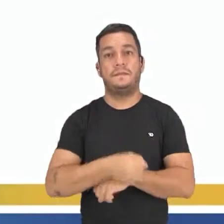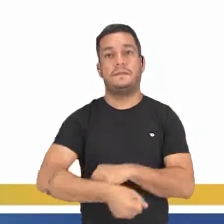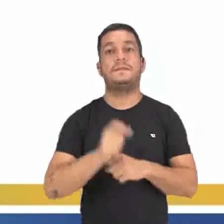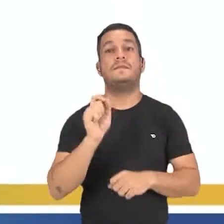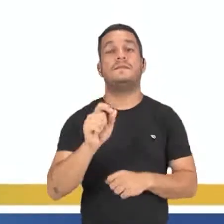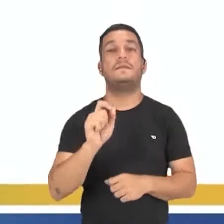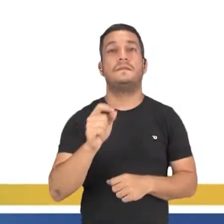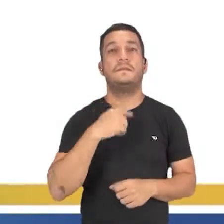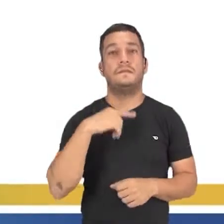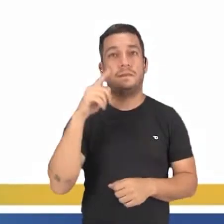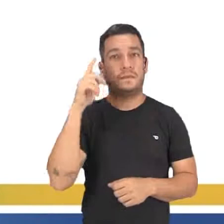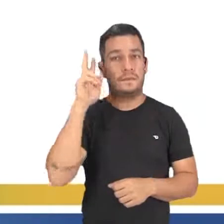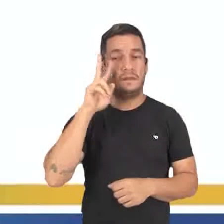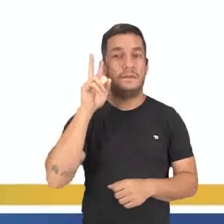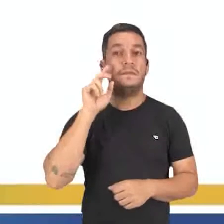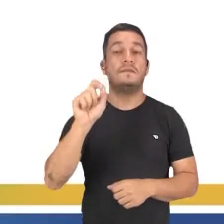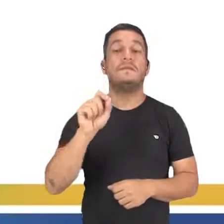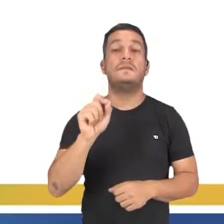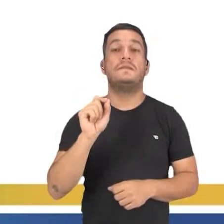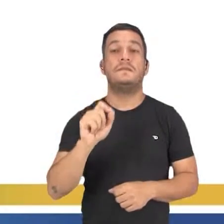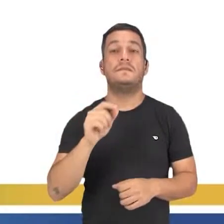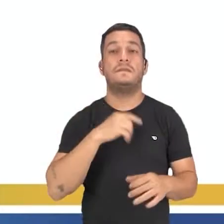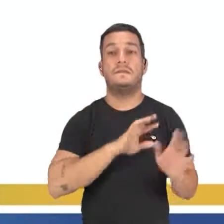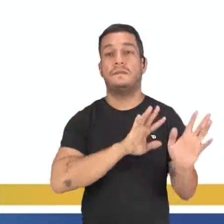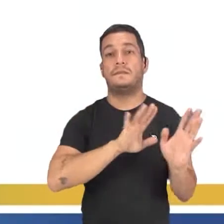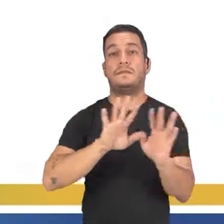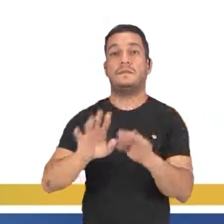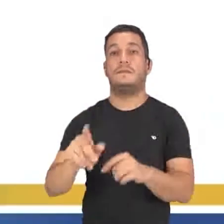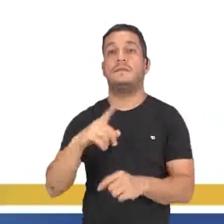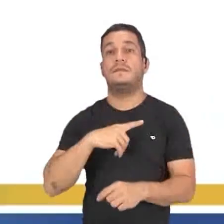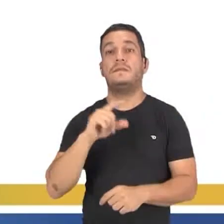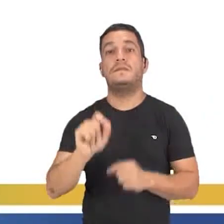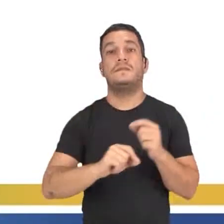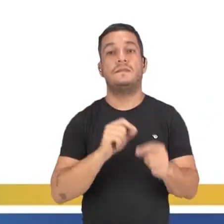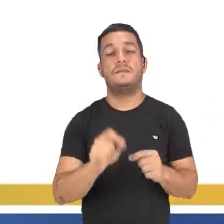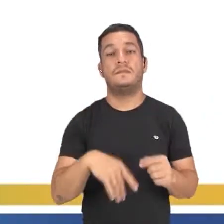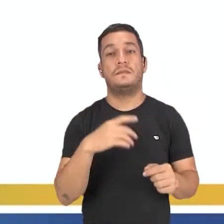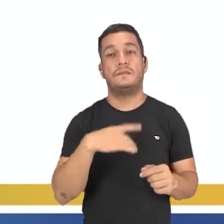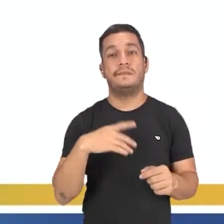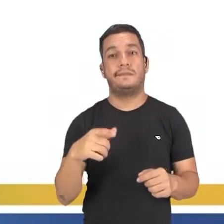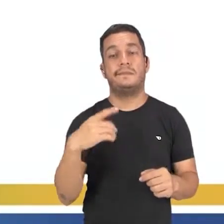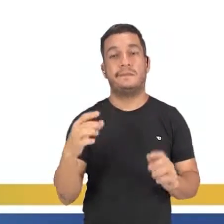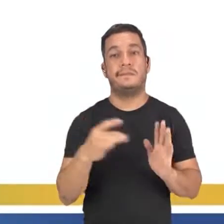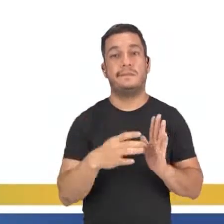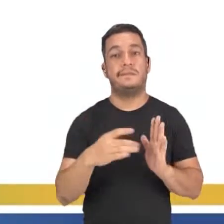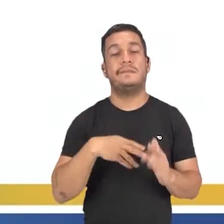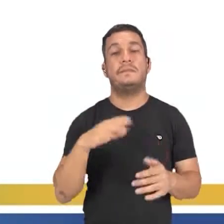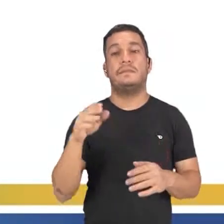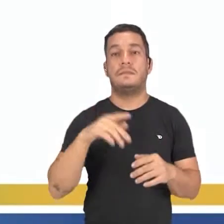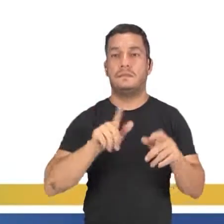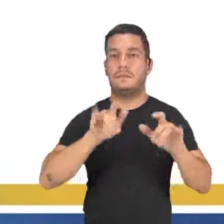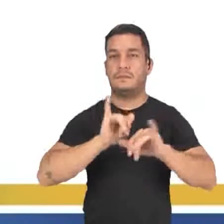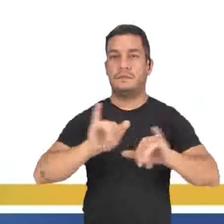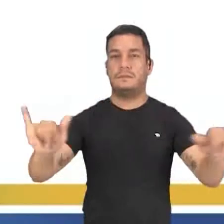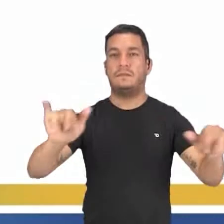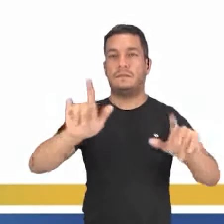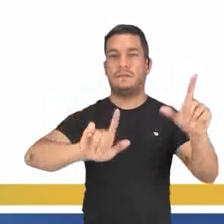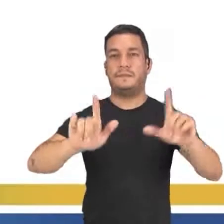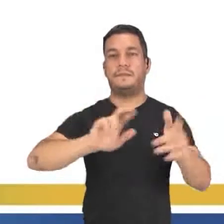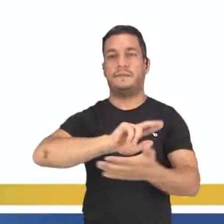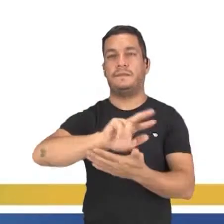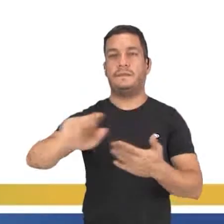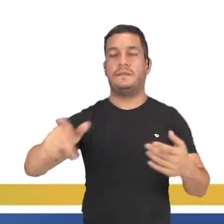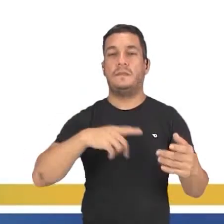nos remetem provavelmente aos imigrantes que estão tendo destaque nas diversas mídias, os povos que tiveram